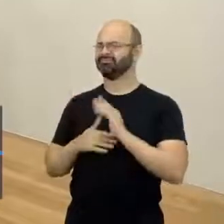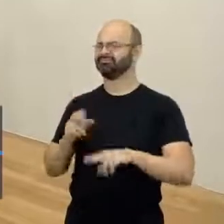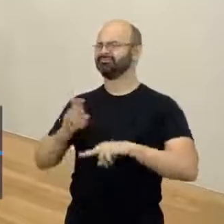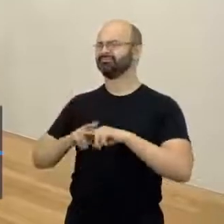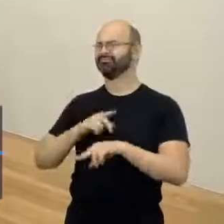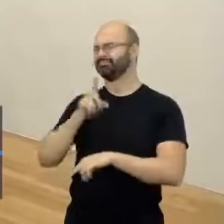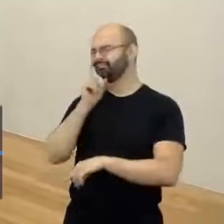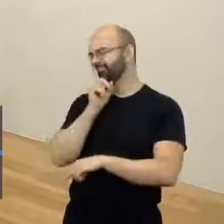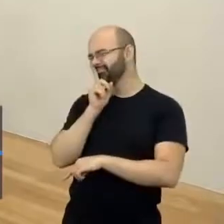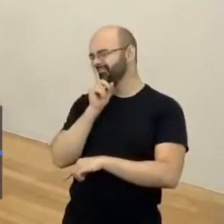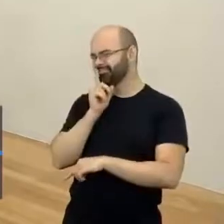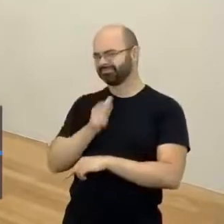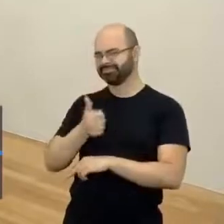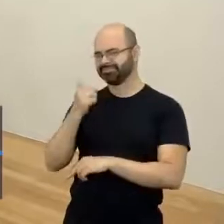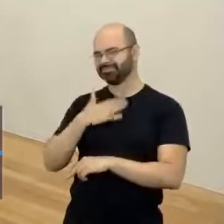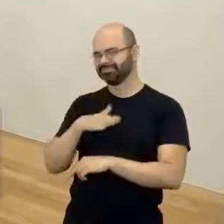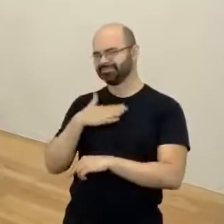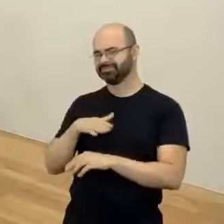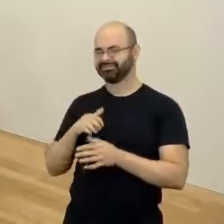aqui.